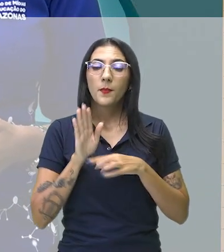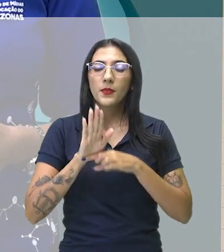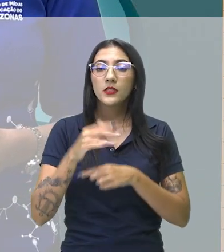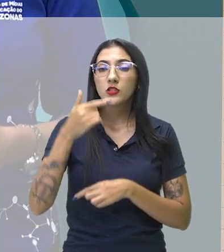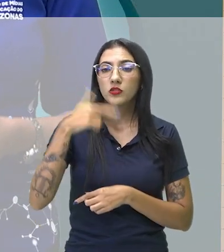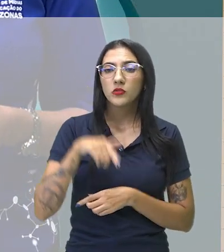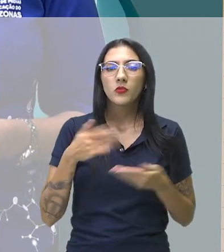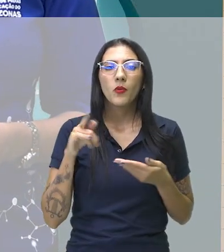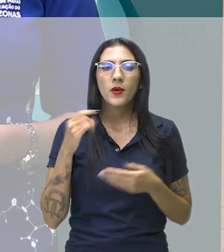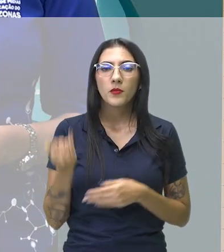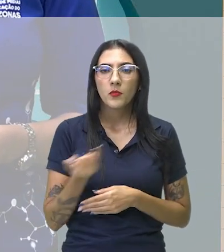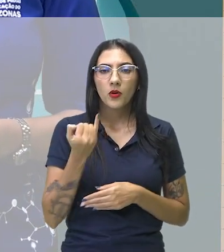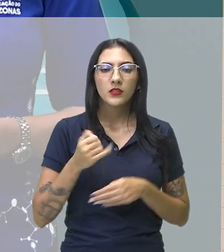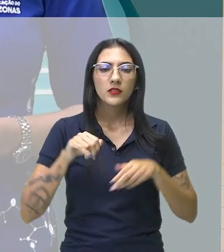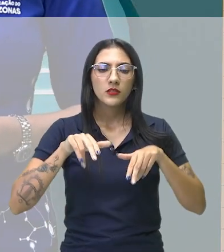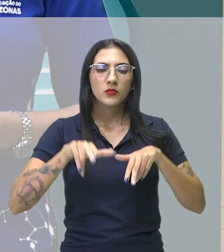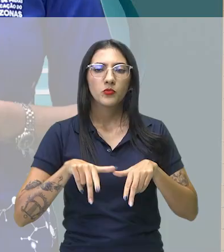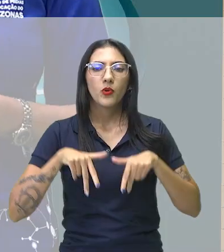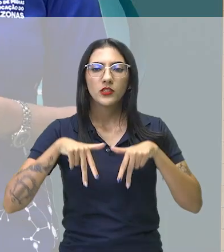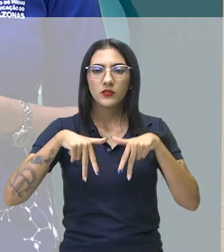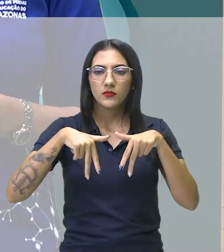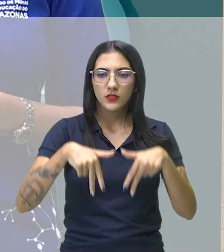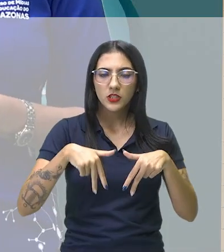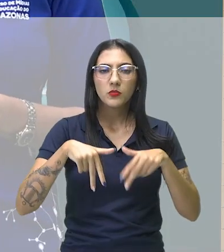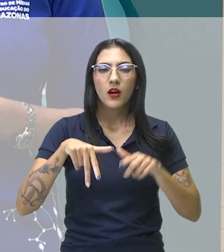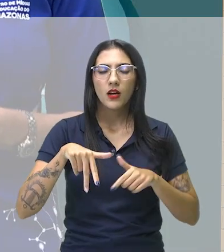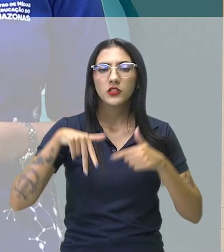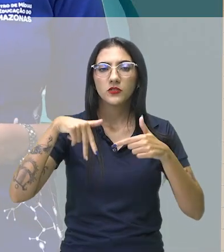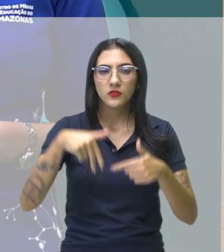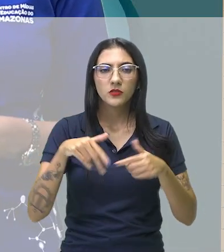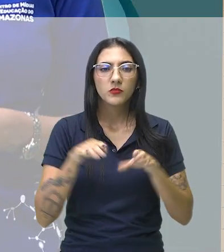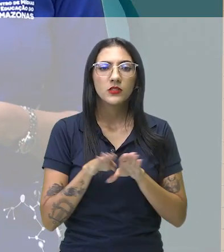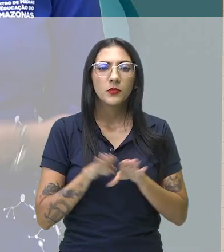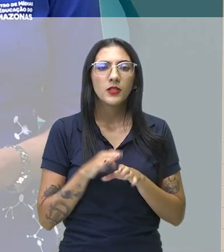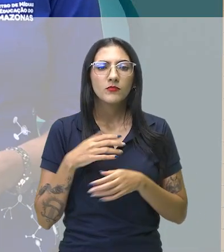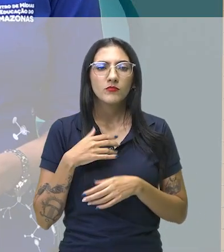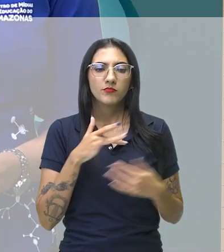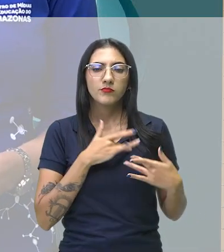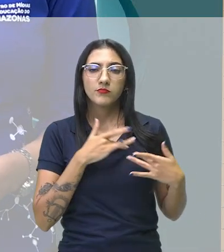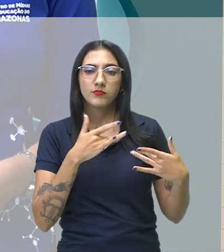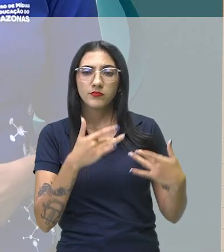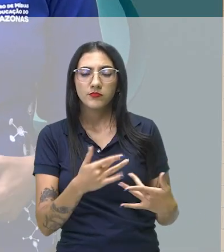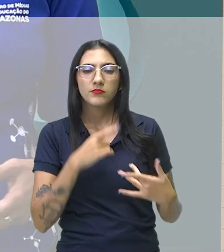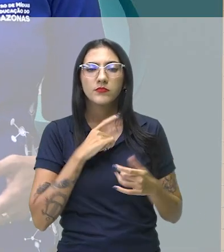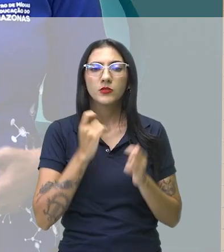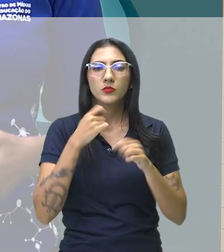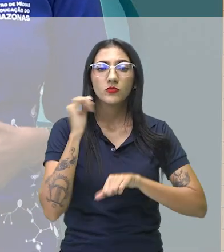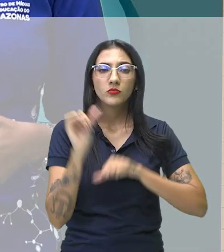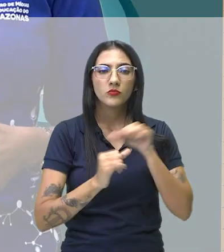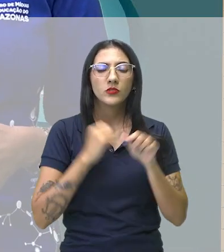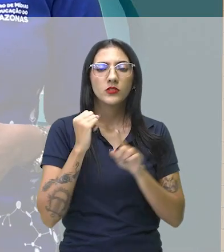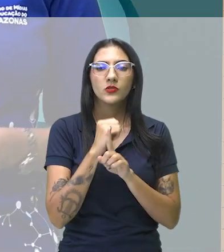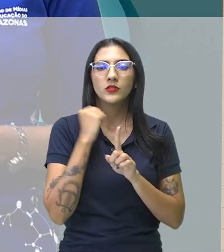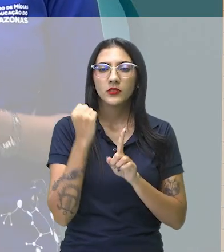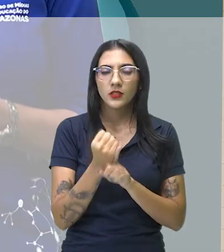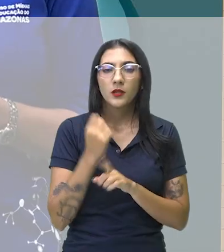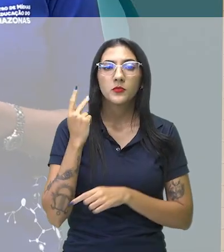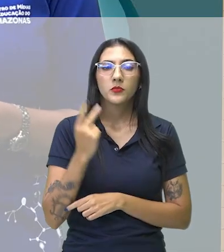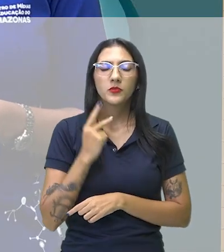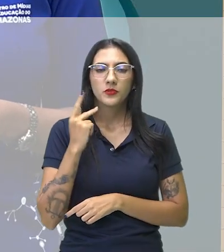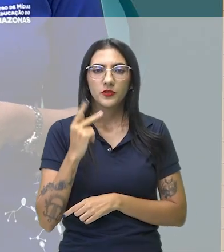reforçam a importância do ativismo e da solidariedade na luta por mudanças sociais